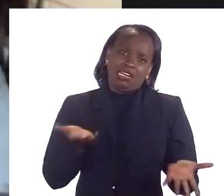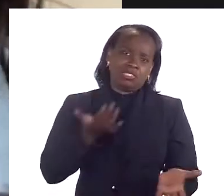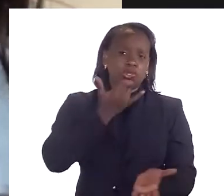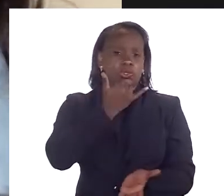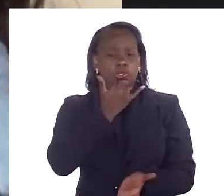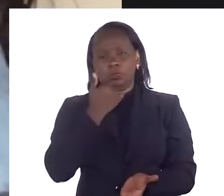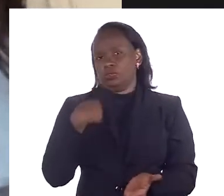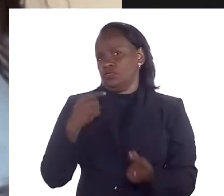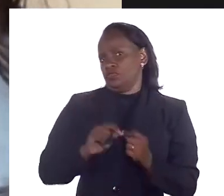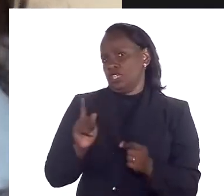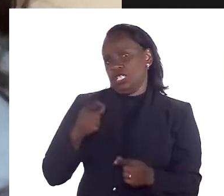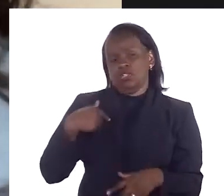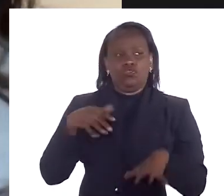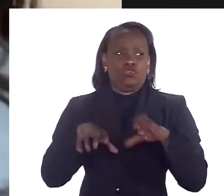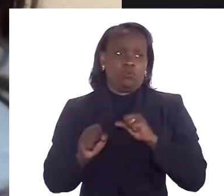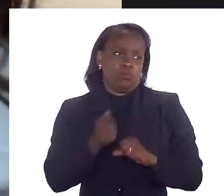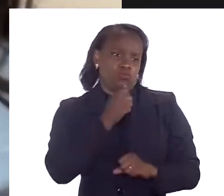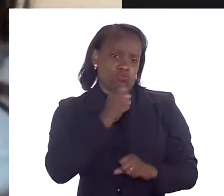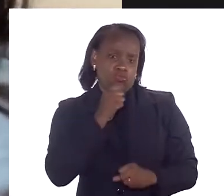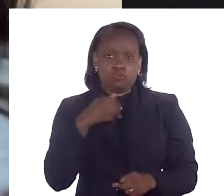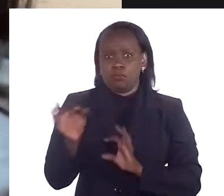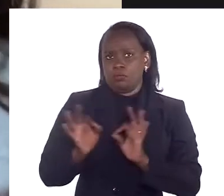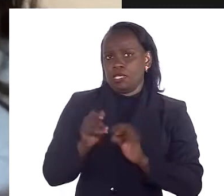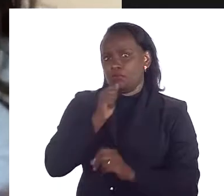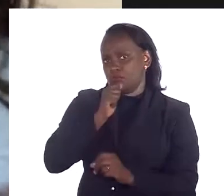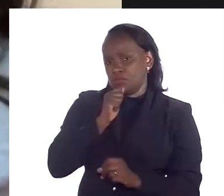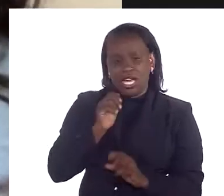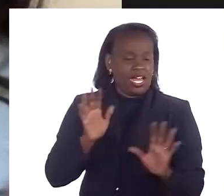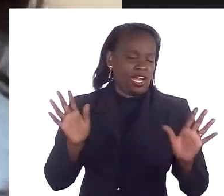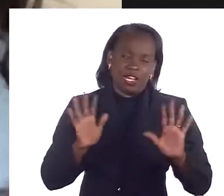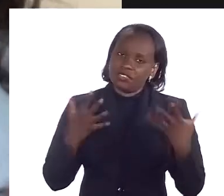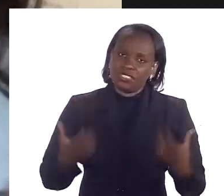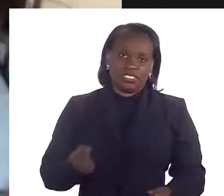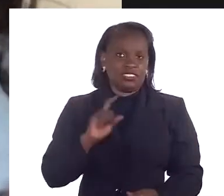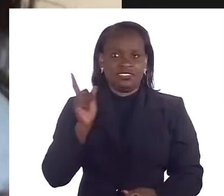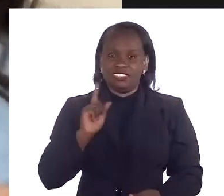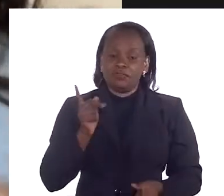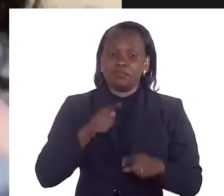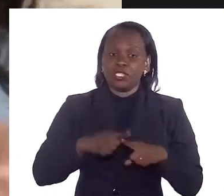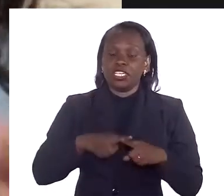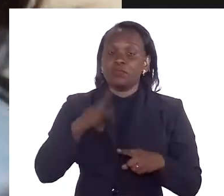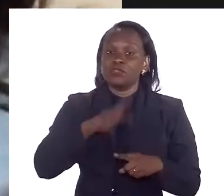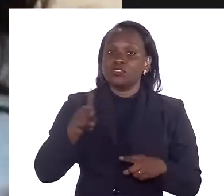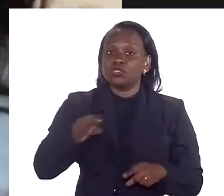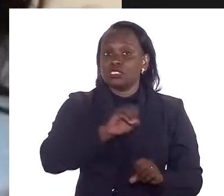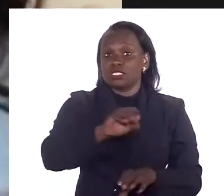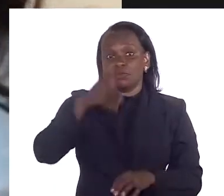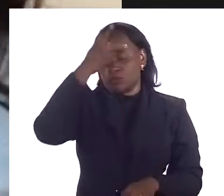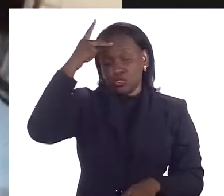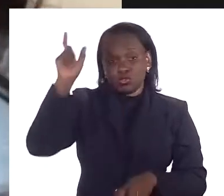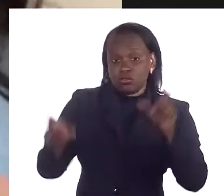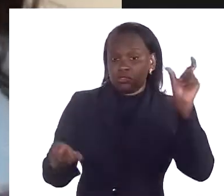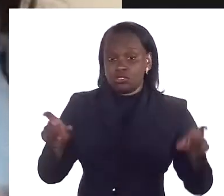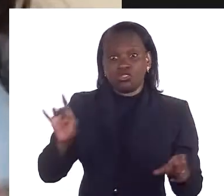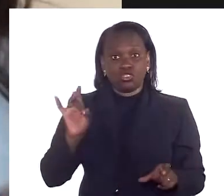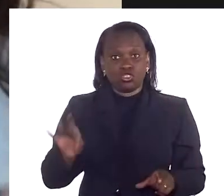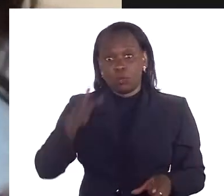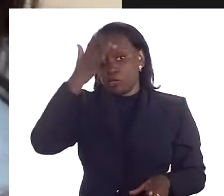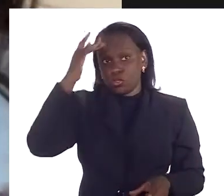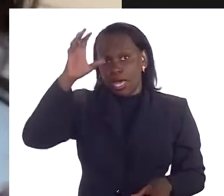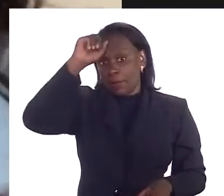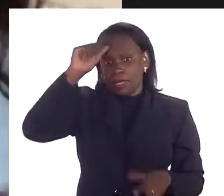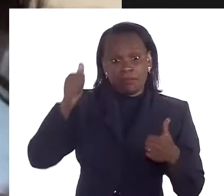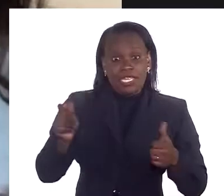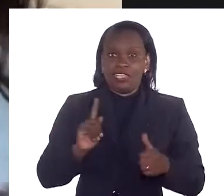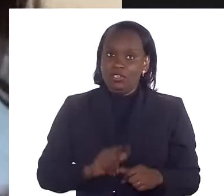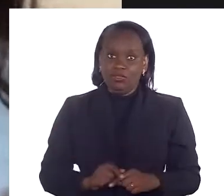discurso de que eu não vou fazer porque eu não tenho formação, não tenho preparo, isso não é aceitável, porque eu sou professora de pessoas, não apenas de pessoas